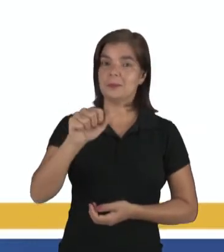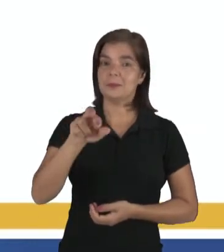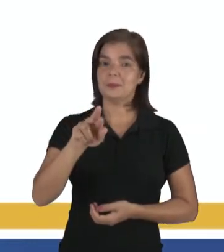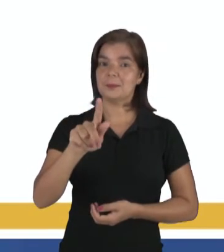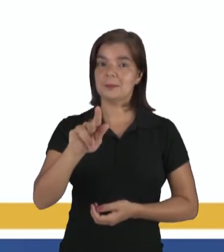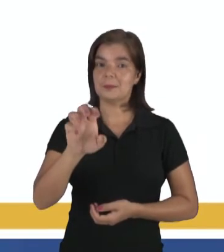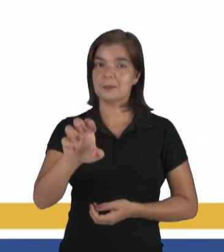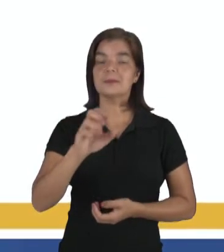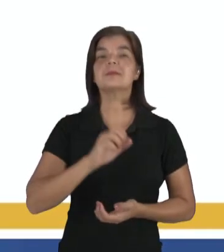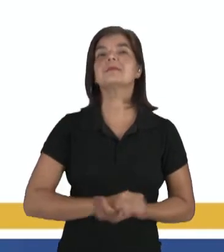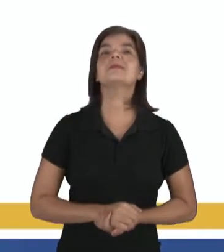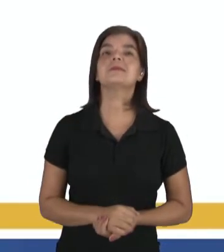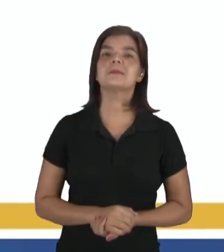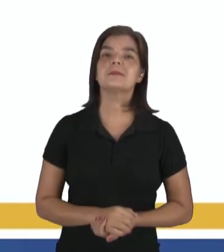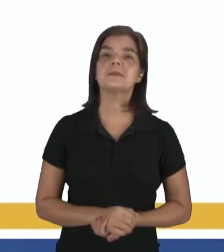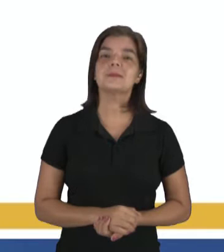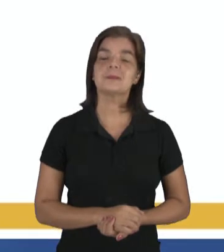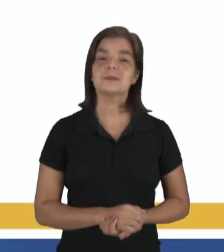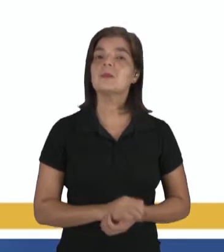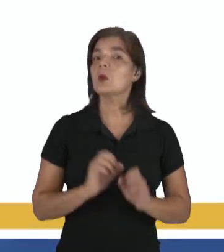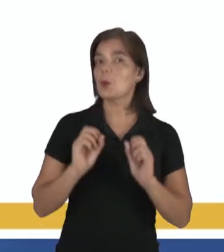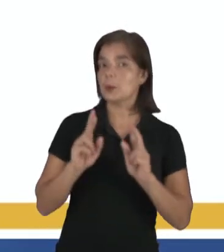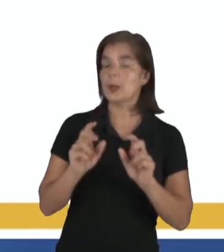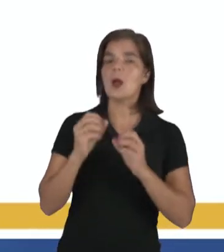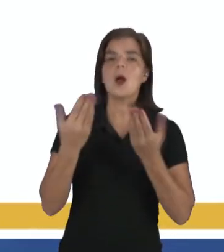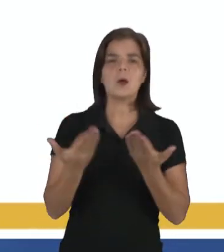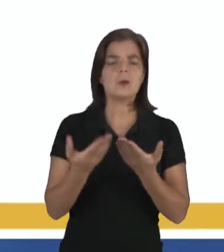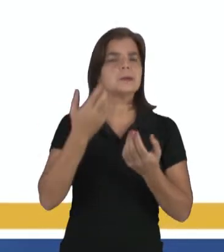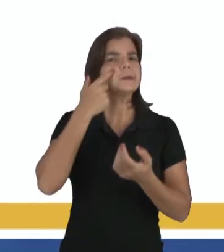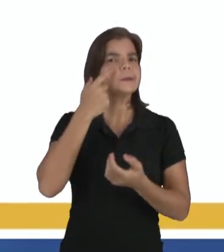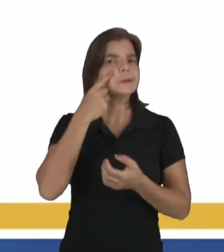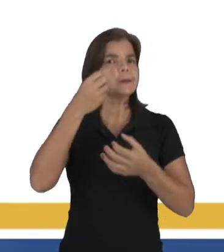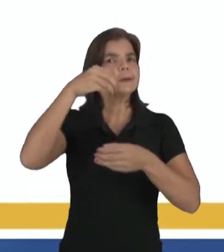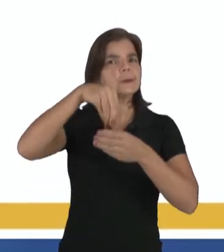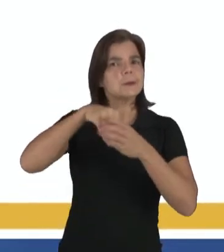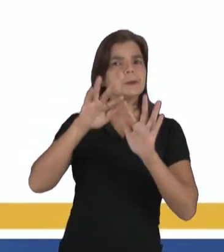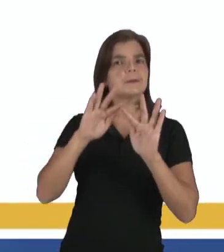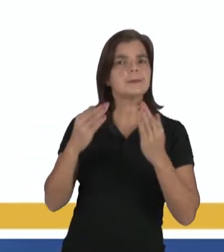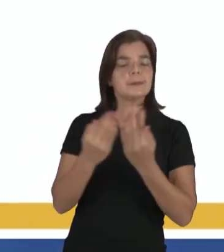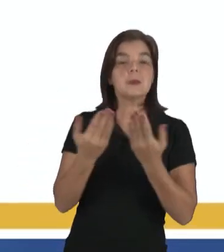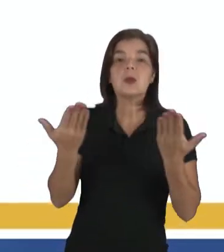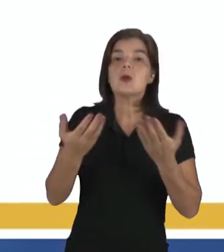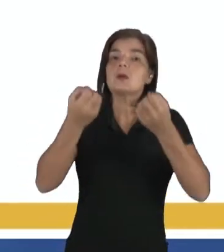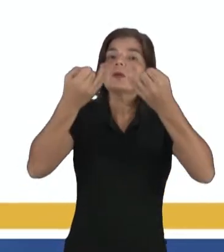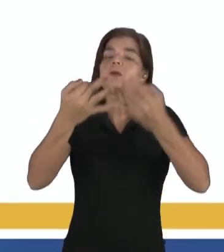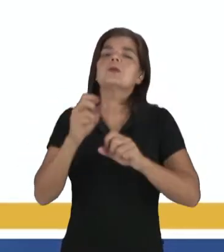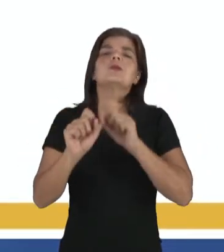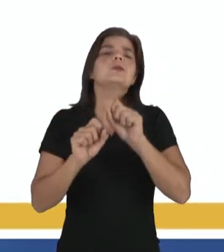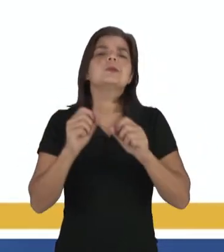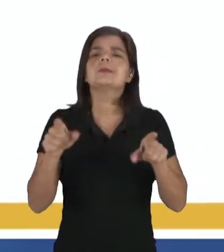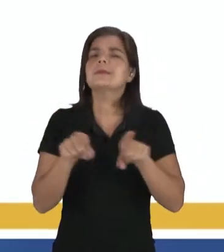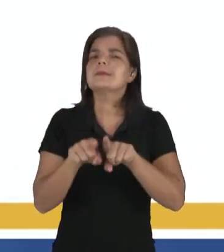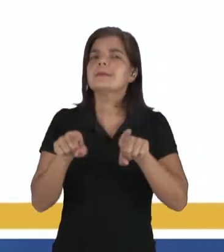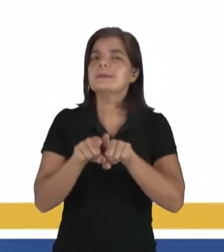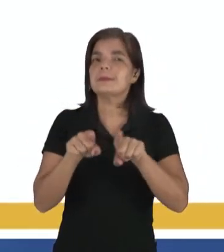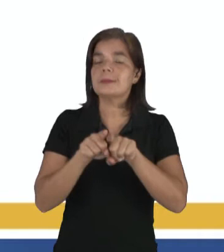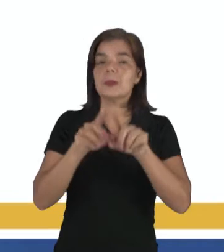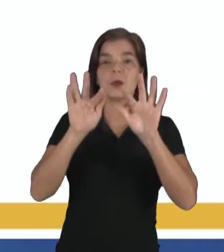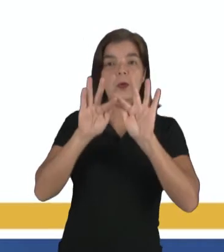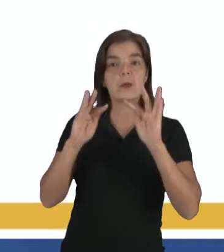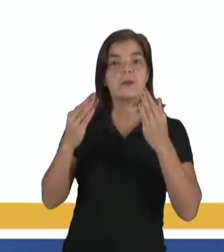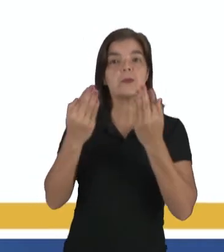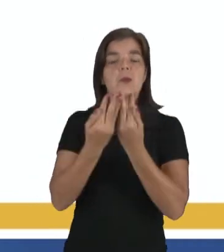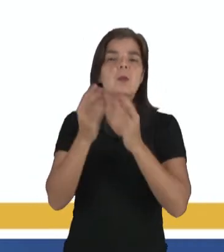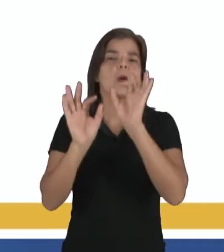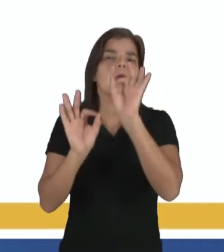morde o OK agora a gente viu um pouquinho sobre os membros da família né Vamos falar um pouco também pessoal sobre